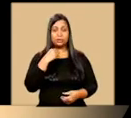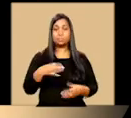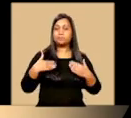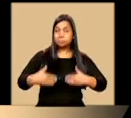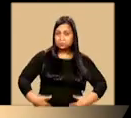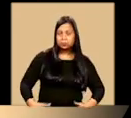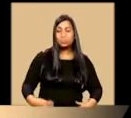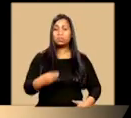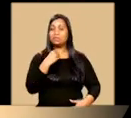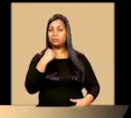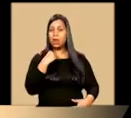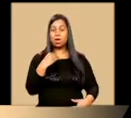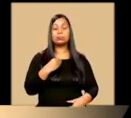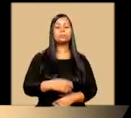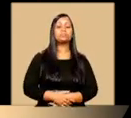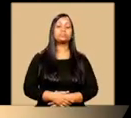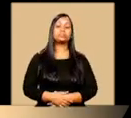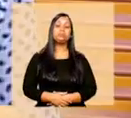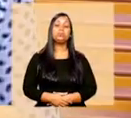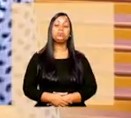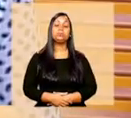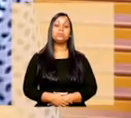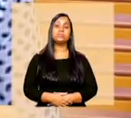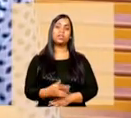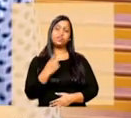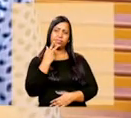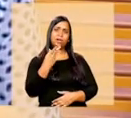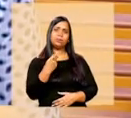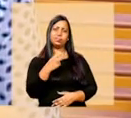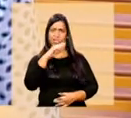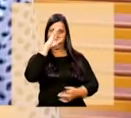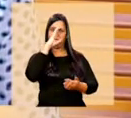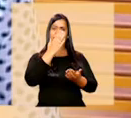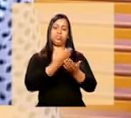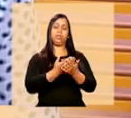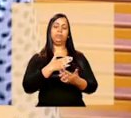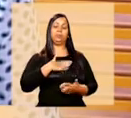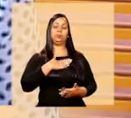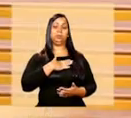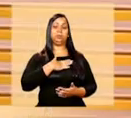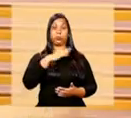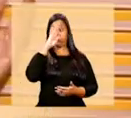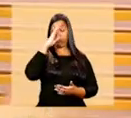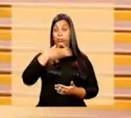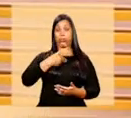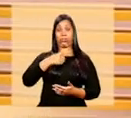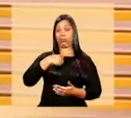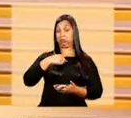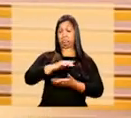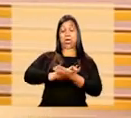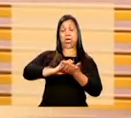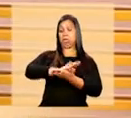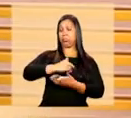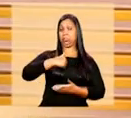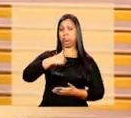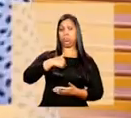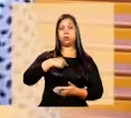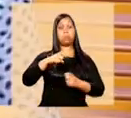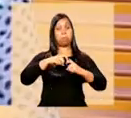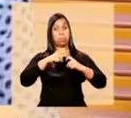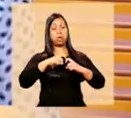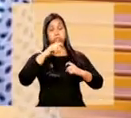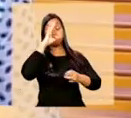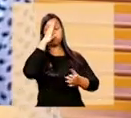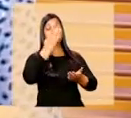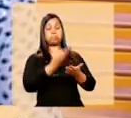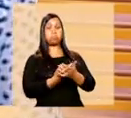te disse, o Dr. Renato, ele acreditava mais em mim do que eu mesma. Dr. Renato Silva foi seu médico, né? Na